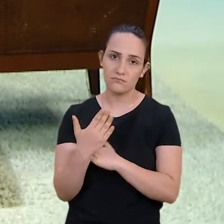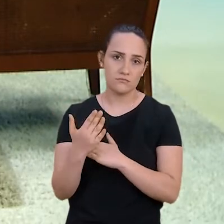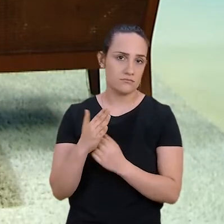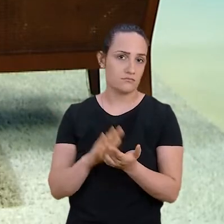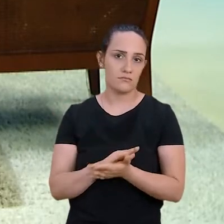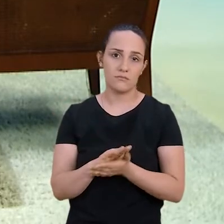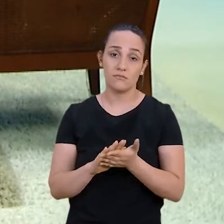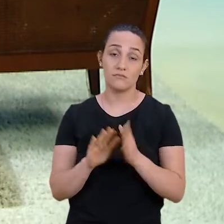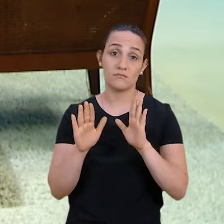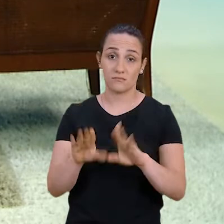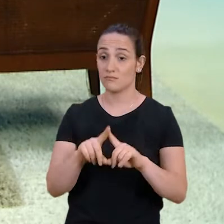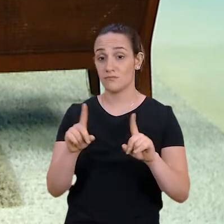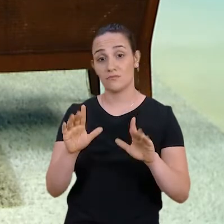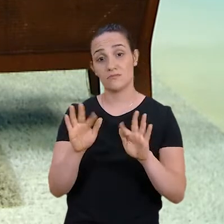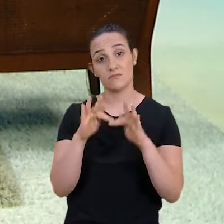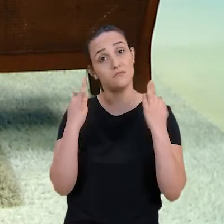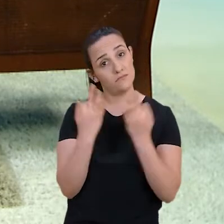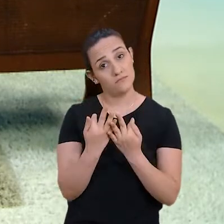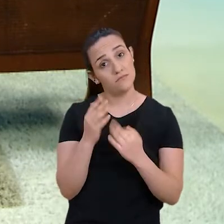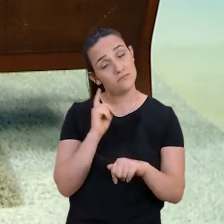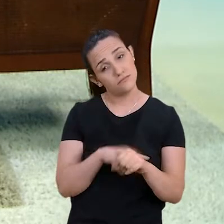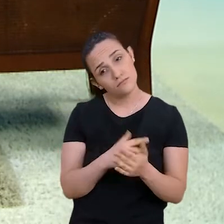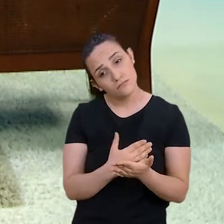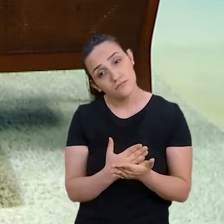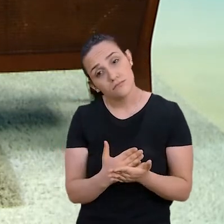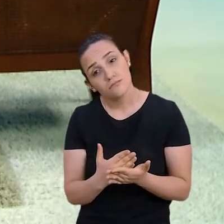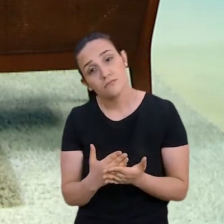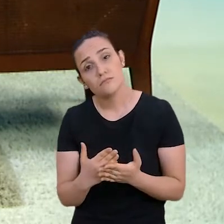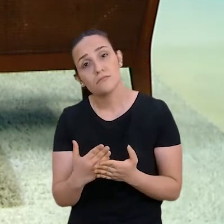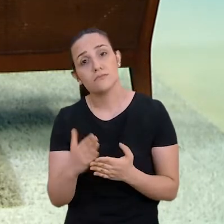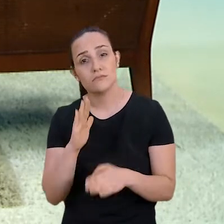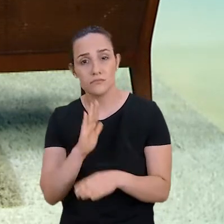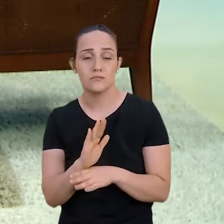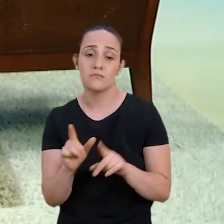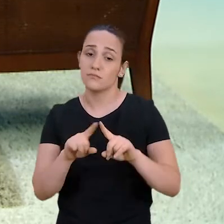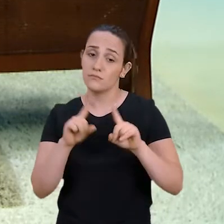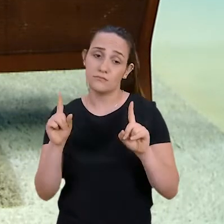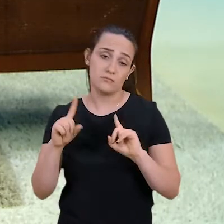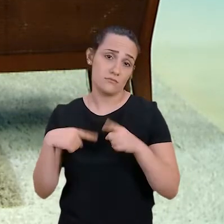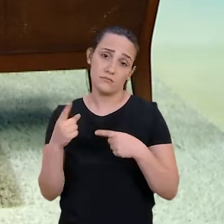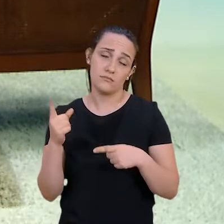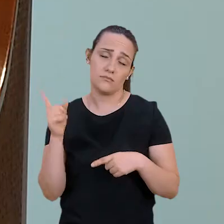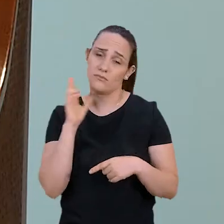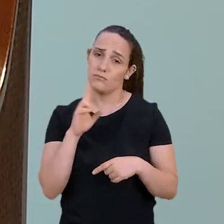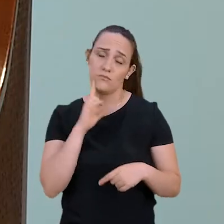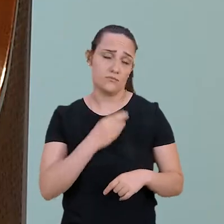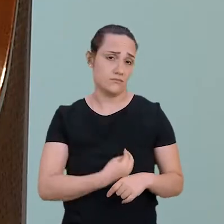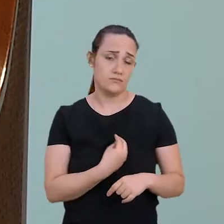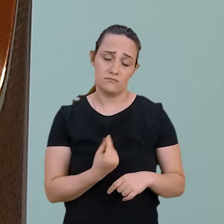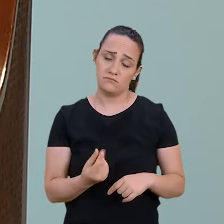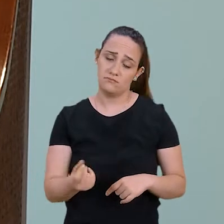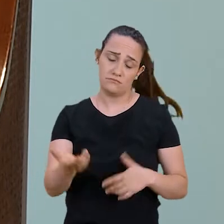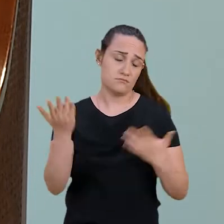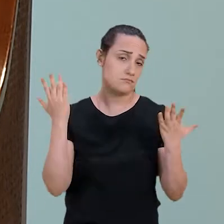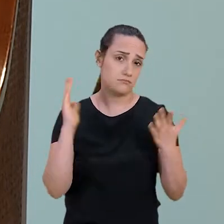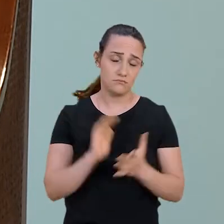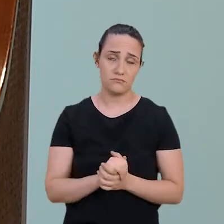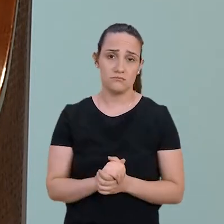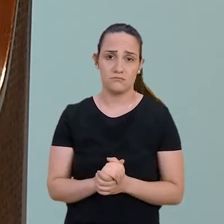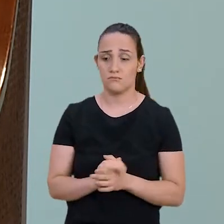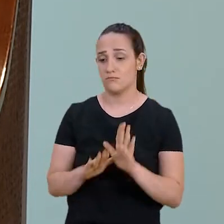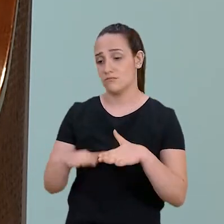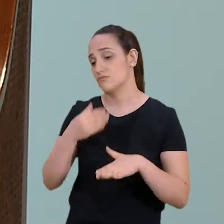a família no começo ajuda. Mas a família também segue a sua vida, né? Os avós, os tios. Então você começa a